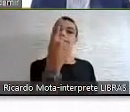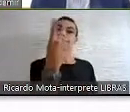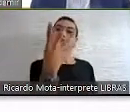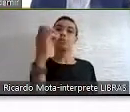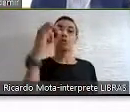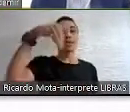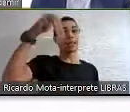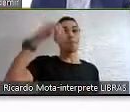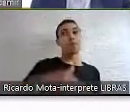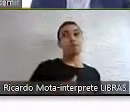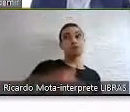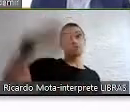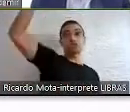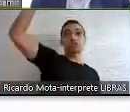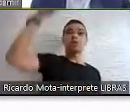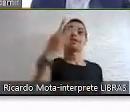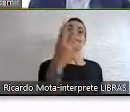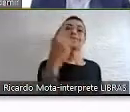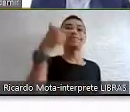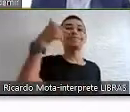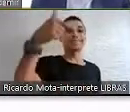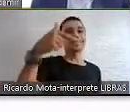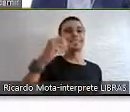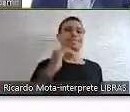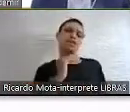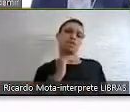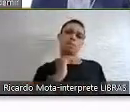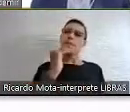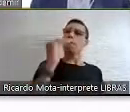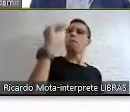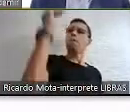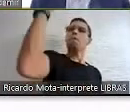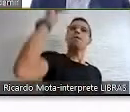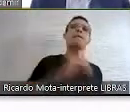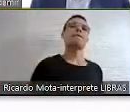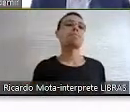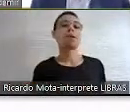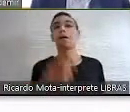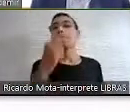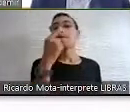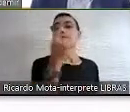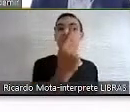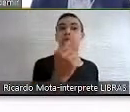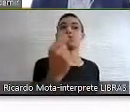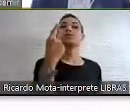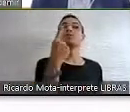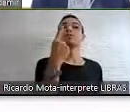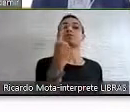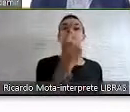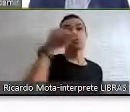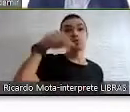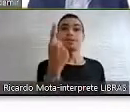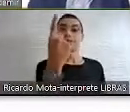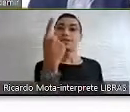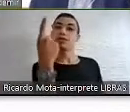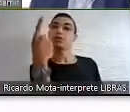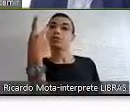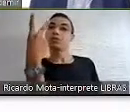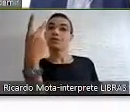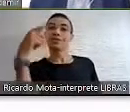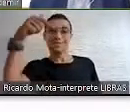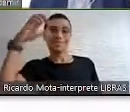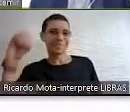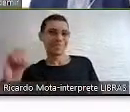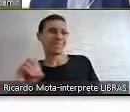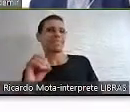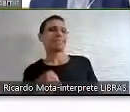andares, 1.160 apartamentos. É uma cidade, praticamente, com cerca de 5.000 habitantes. Então,